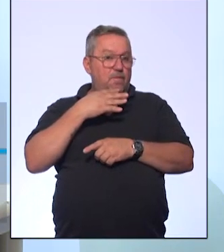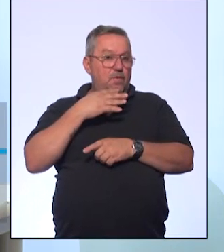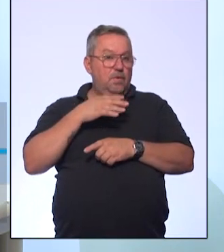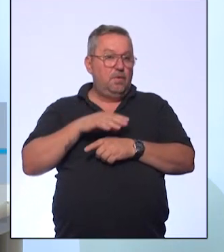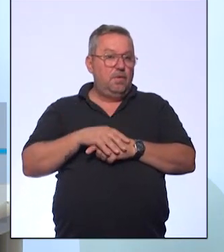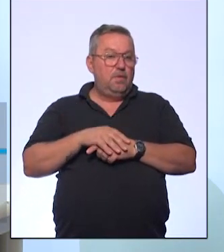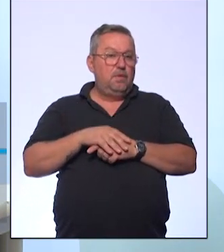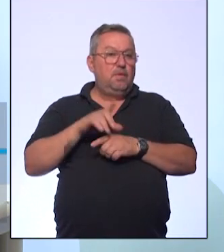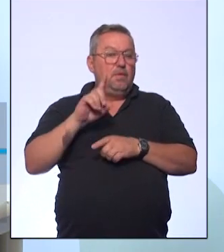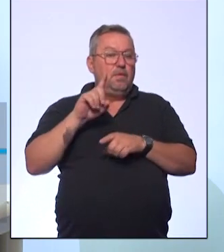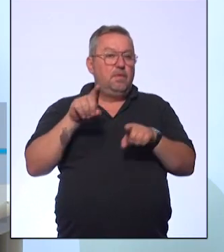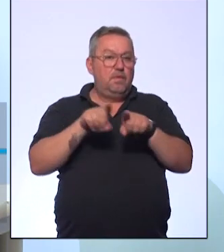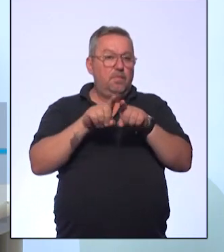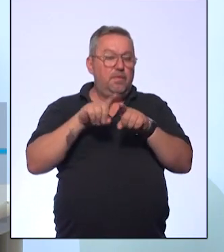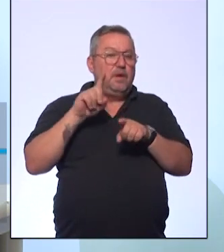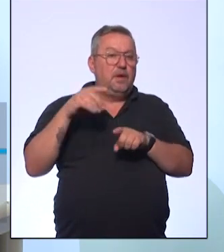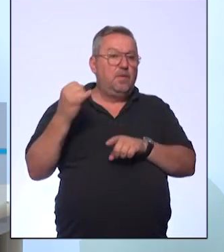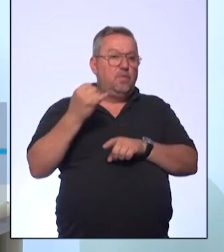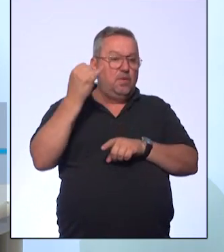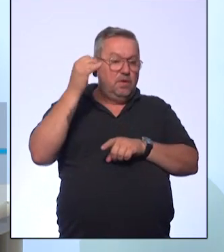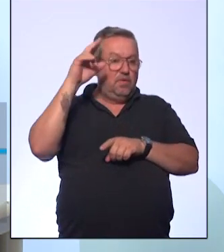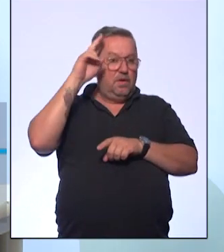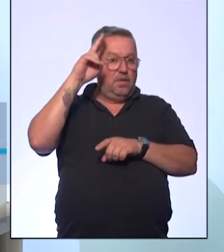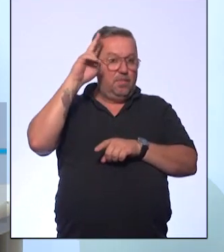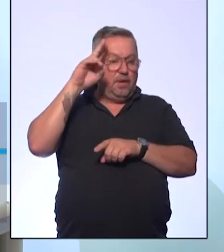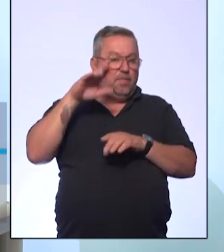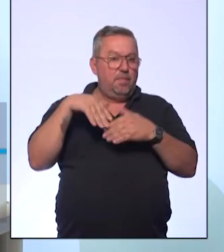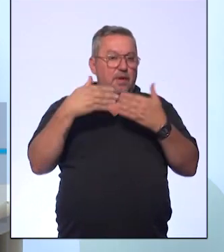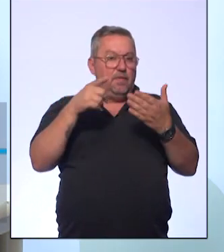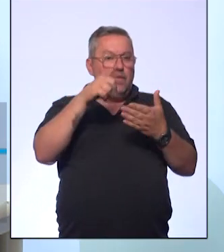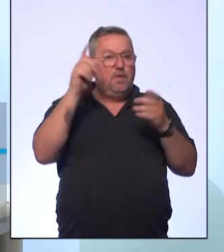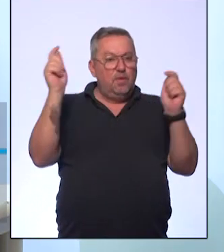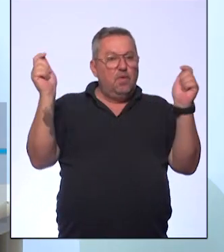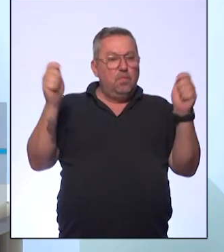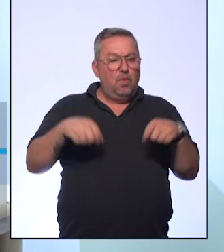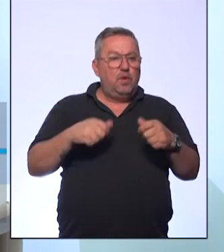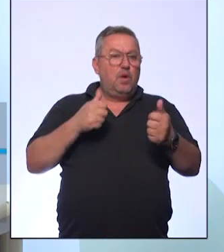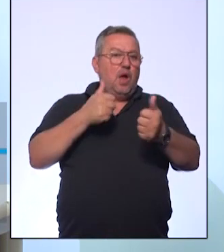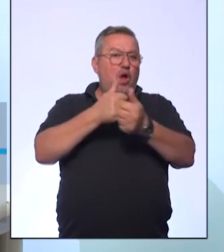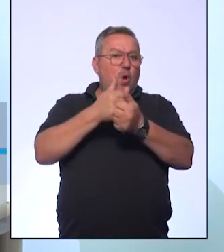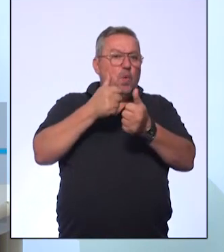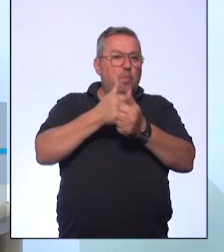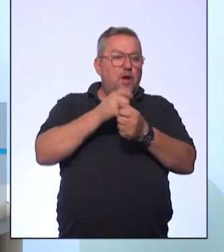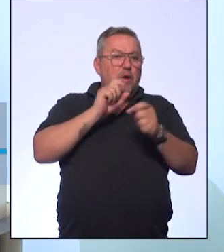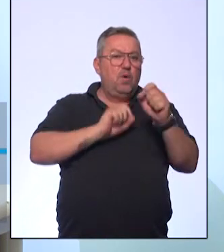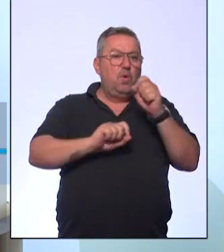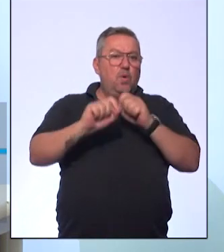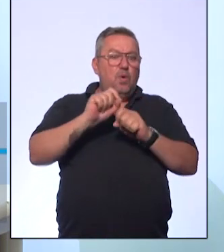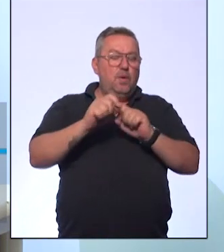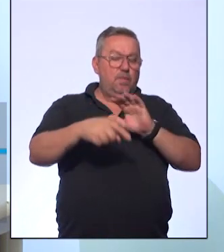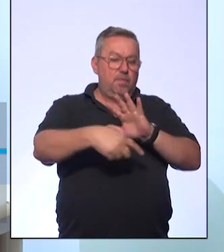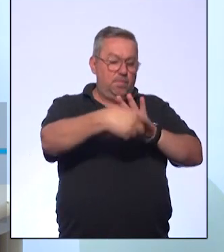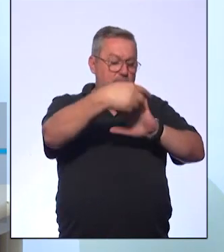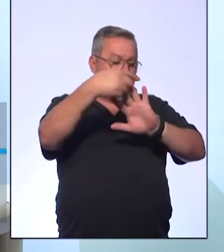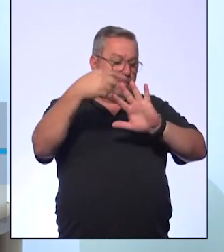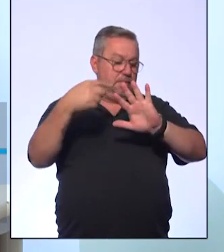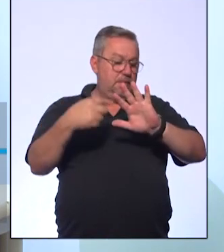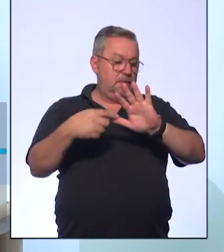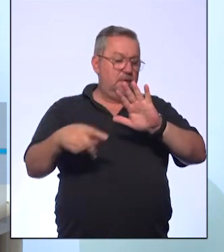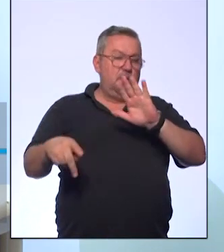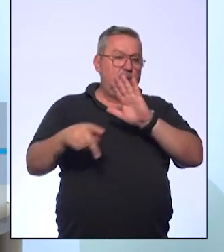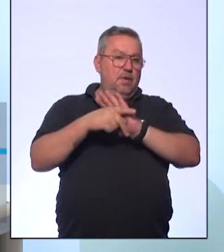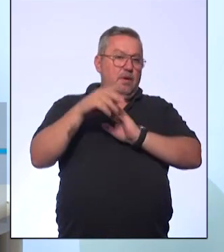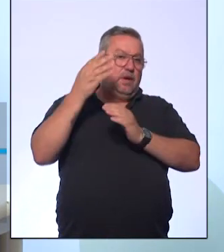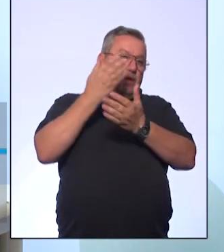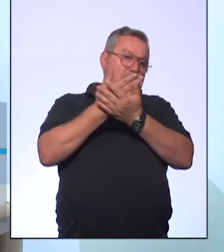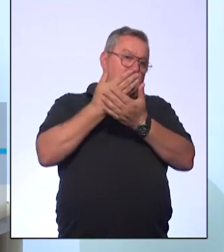É importante essa retomada para que vocês possam acompanhar as 5 partes dessa aula e todos